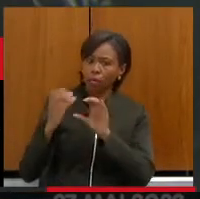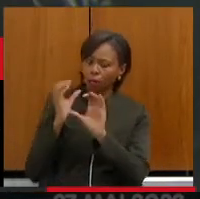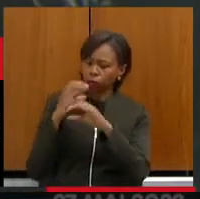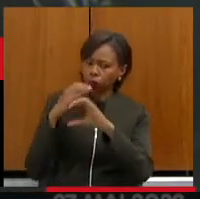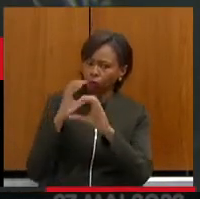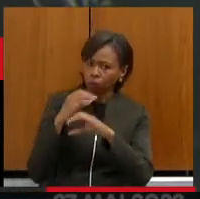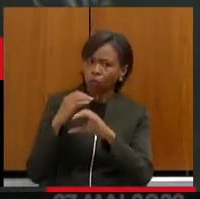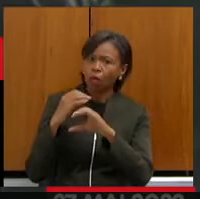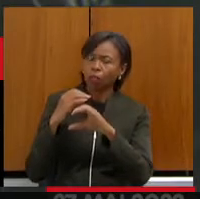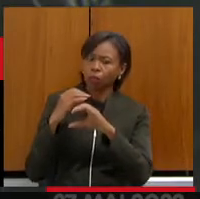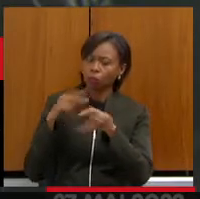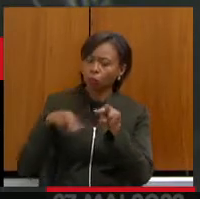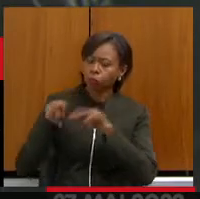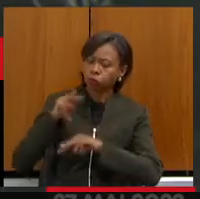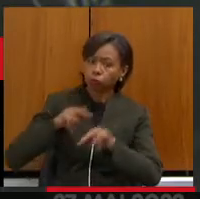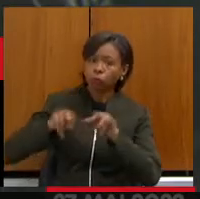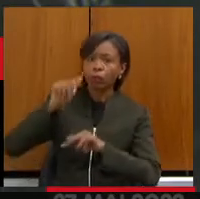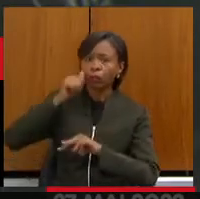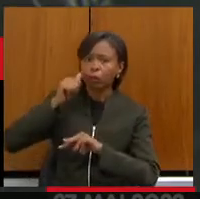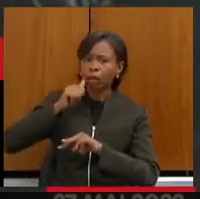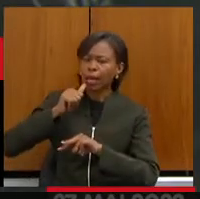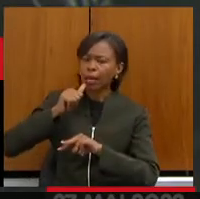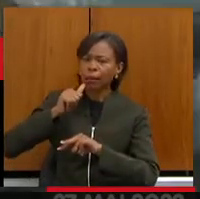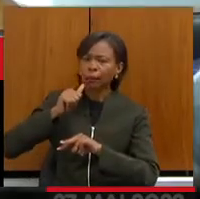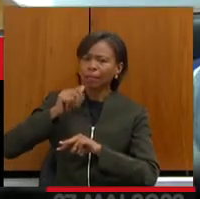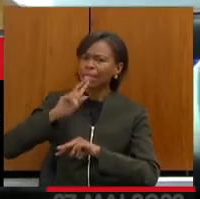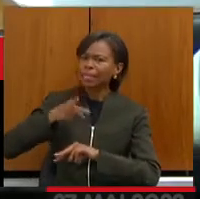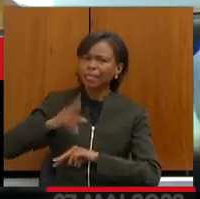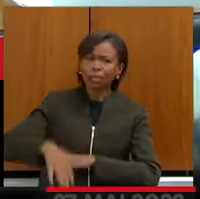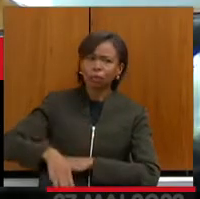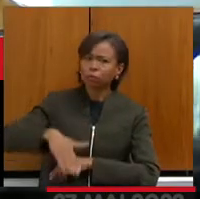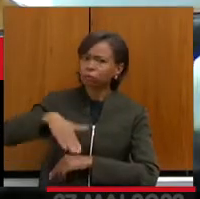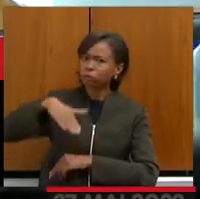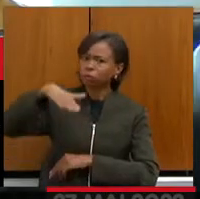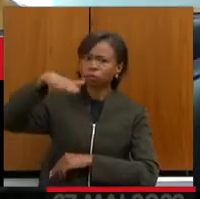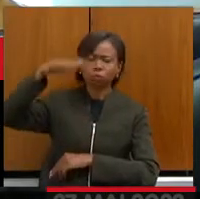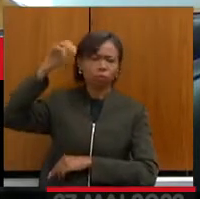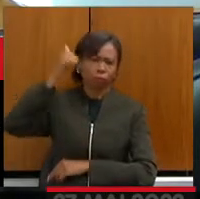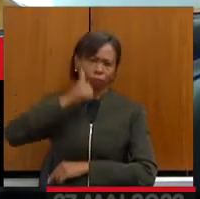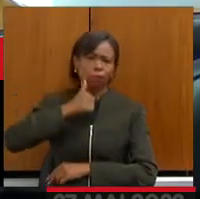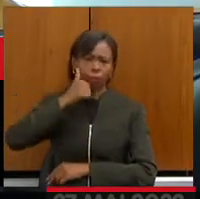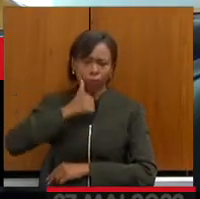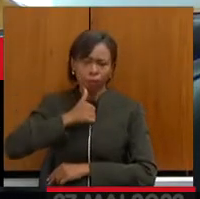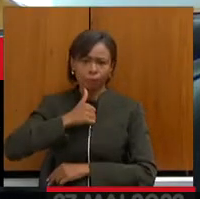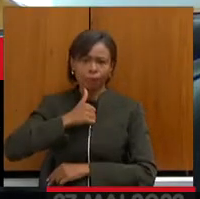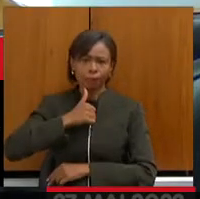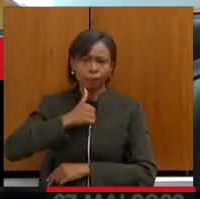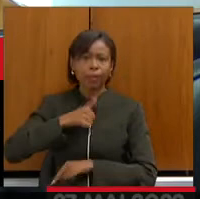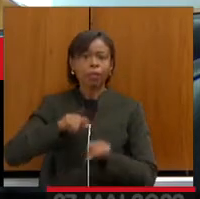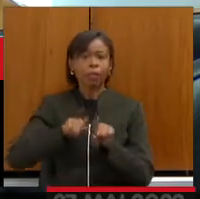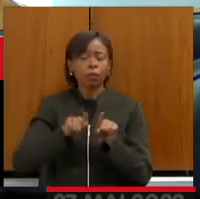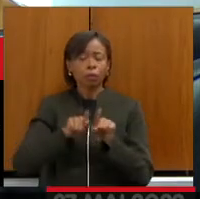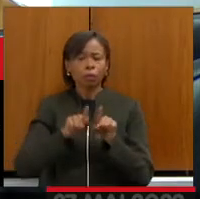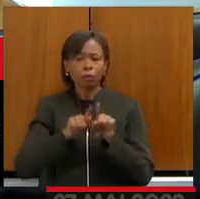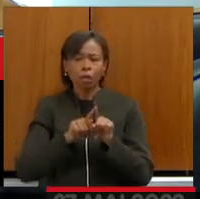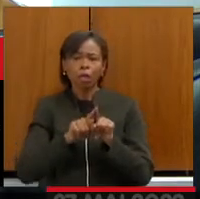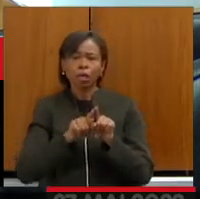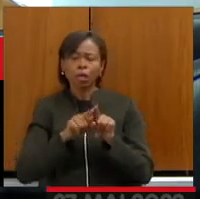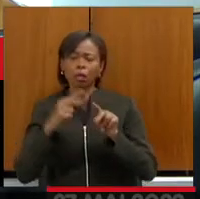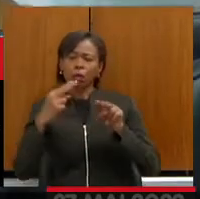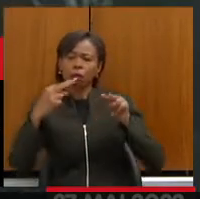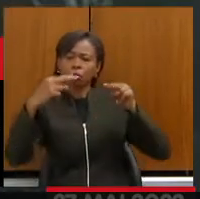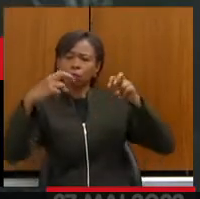pleno da Mulher em qualquer fase de sua vida a disponibilização de escuta psicossocial no